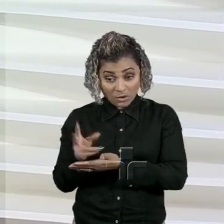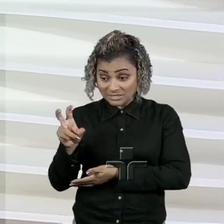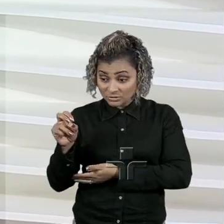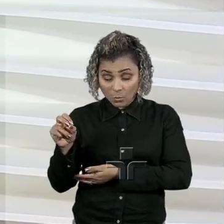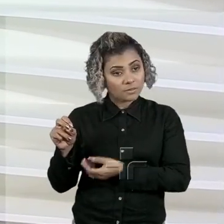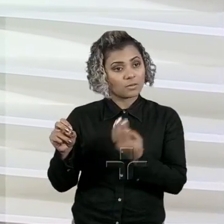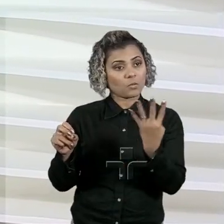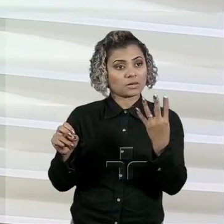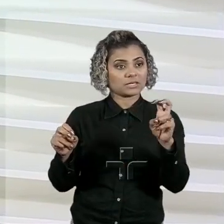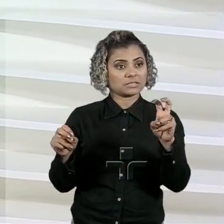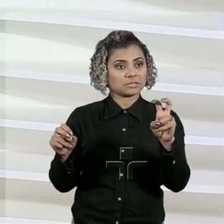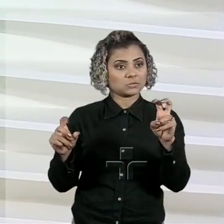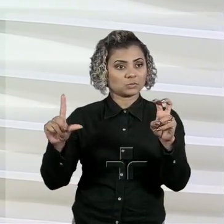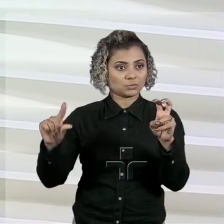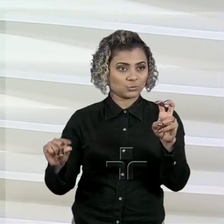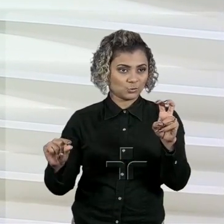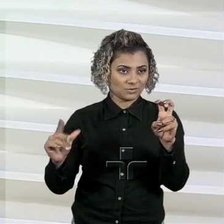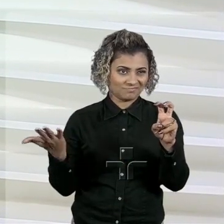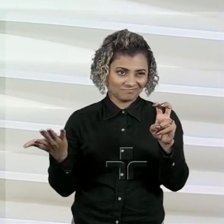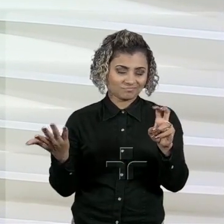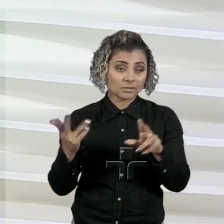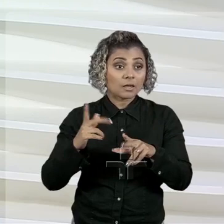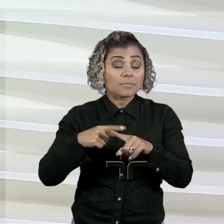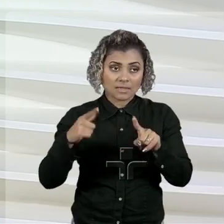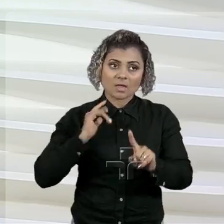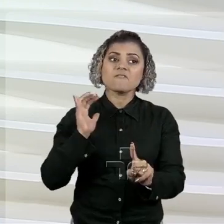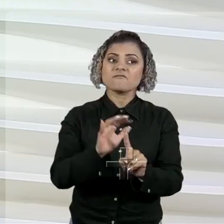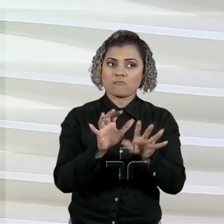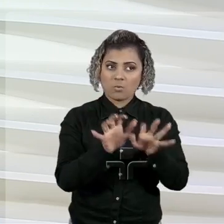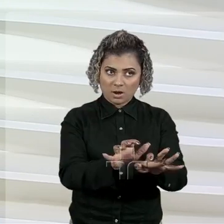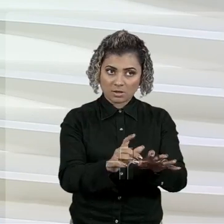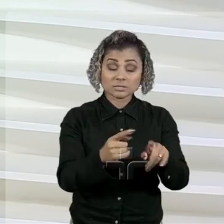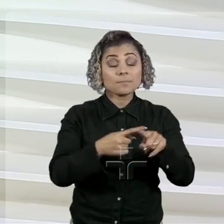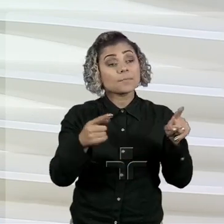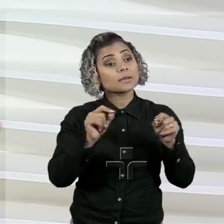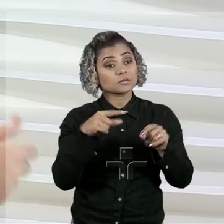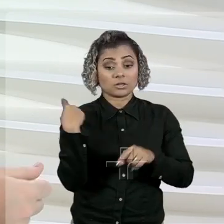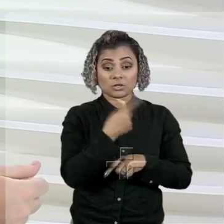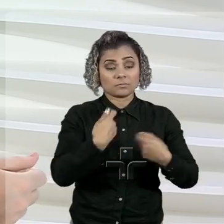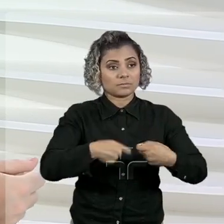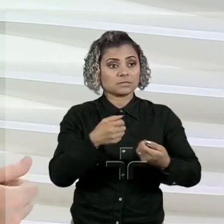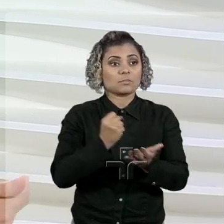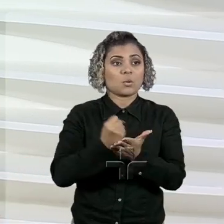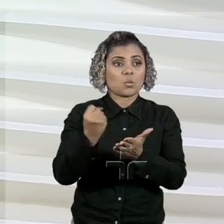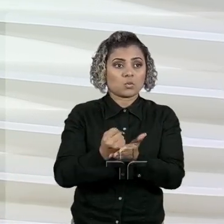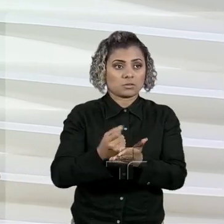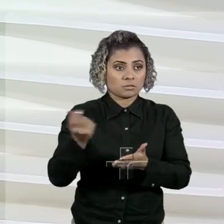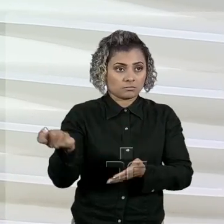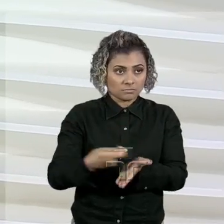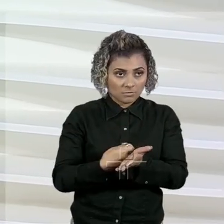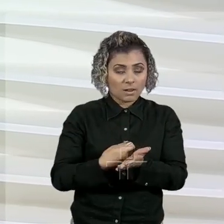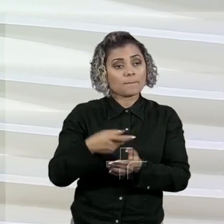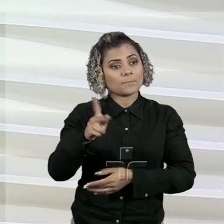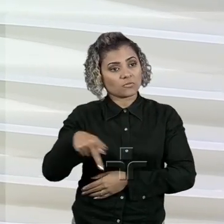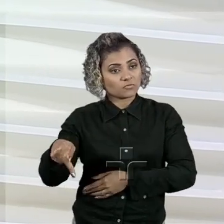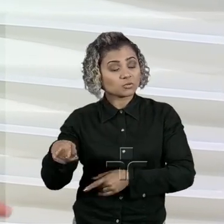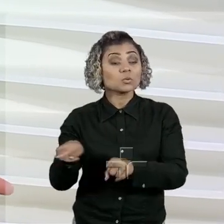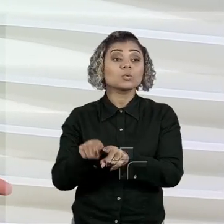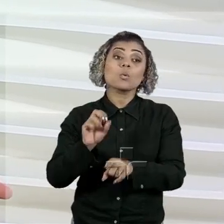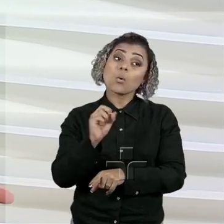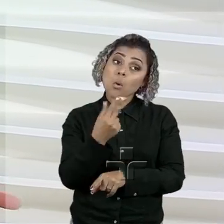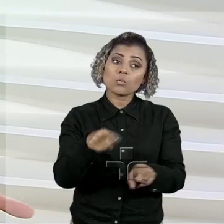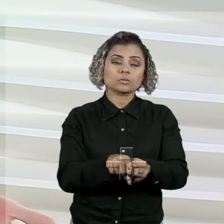para 45 minutos. É lógico que isso tem um impacto, porque nós vamos precisar contratar mais professores ou,